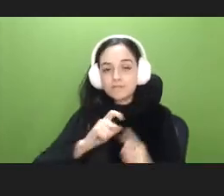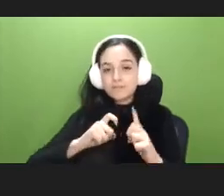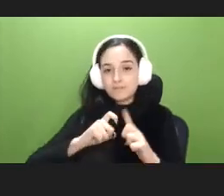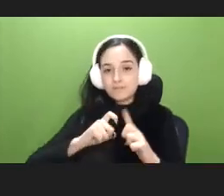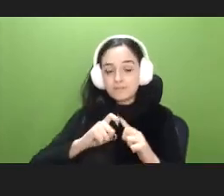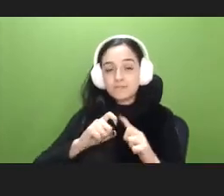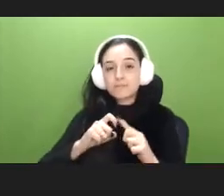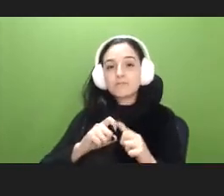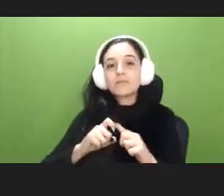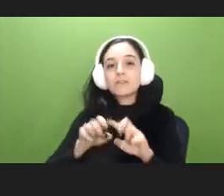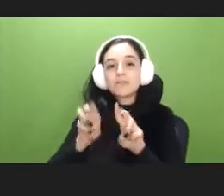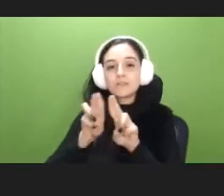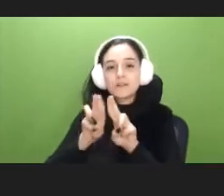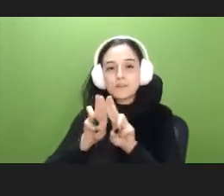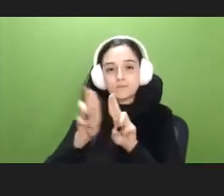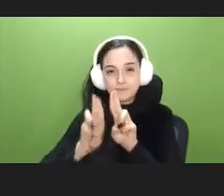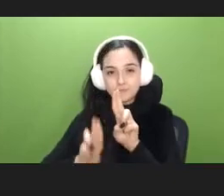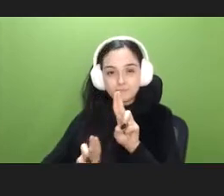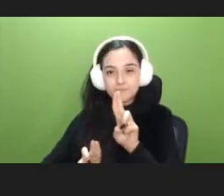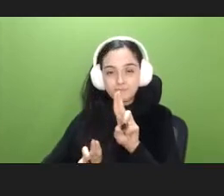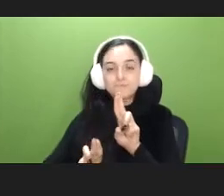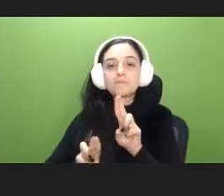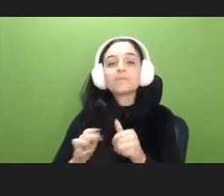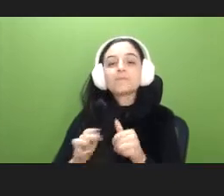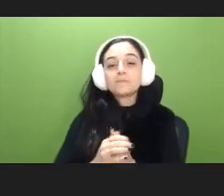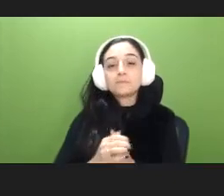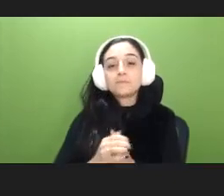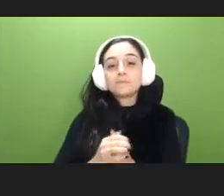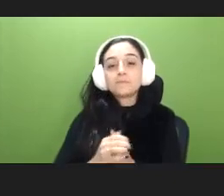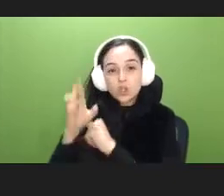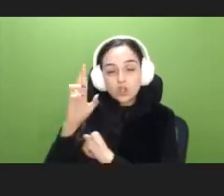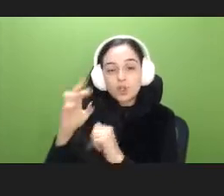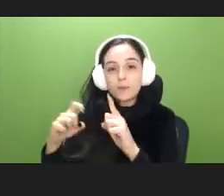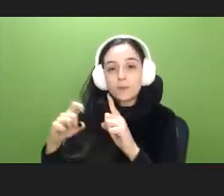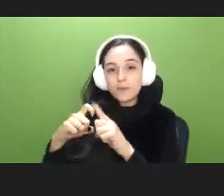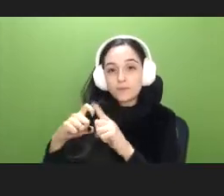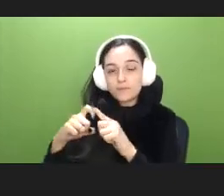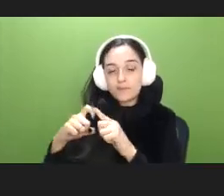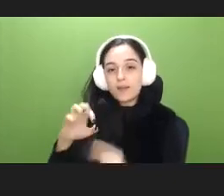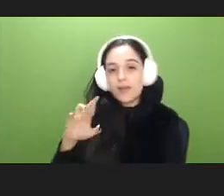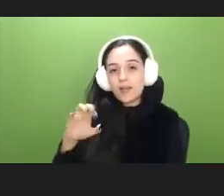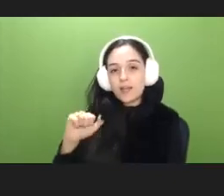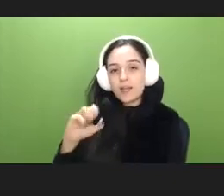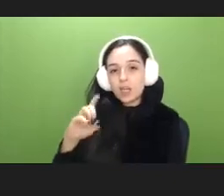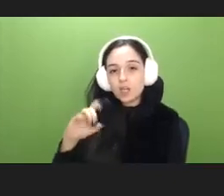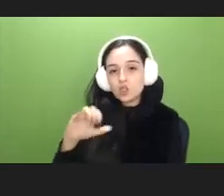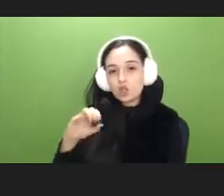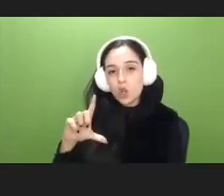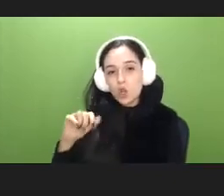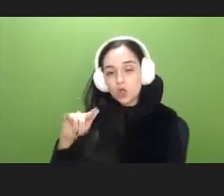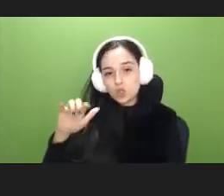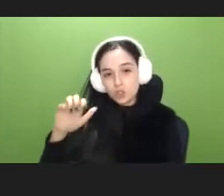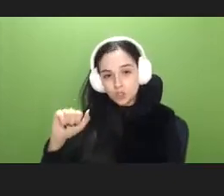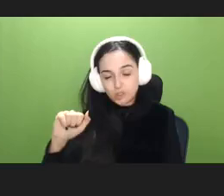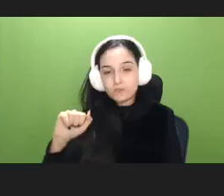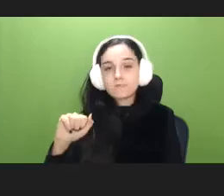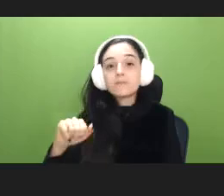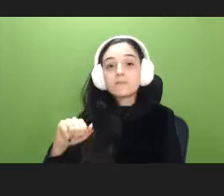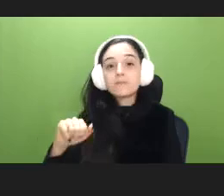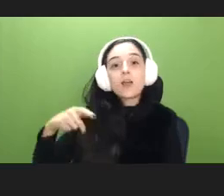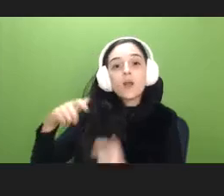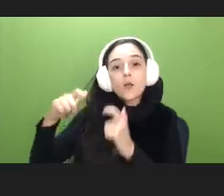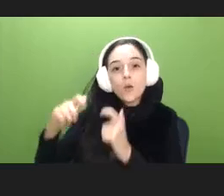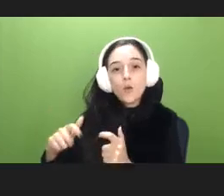em 1999 e doutorado em Medicina Radiologia, Medicina Nuclear pela Universidade Federal do Rio de Janeiro